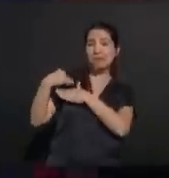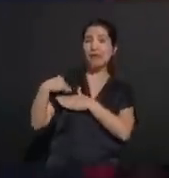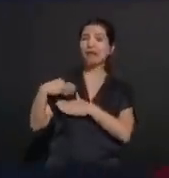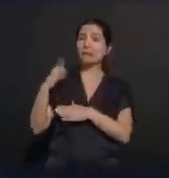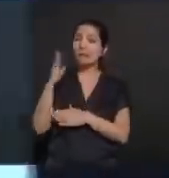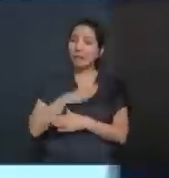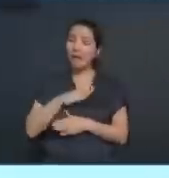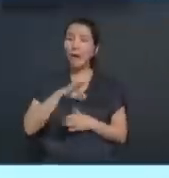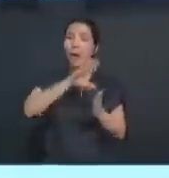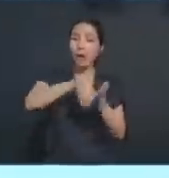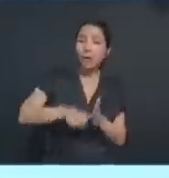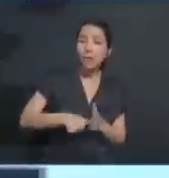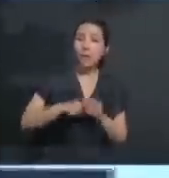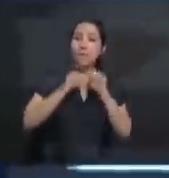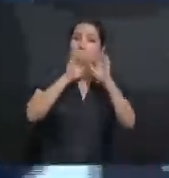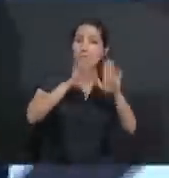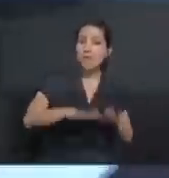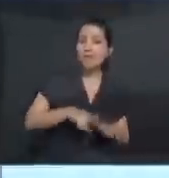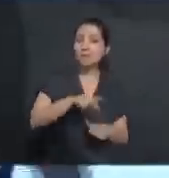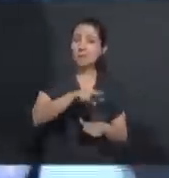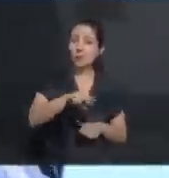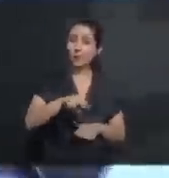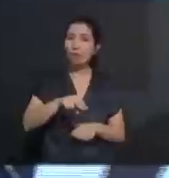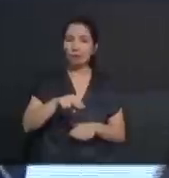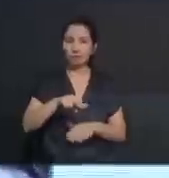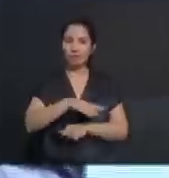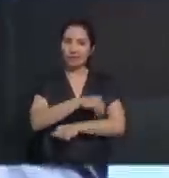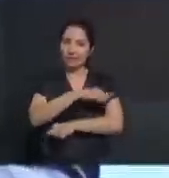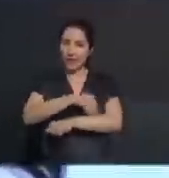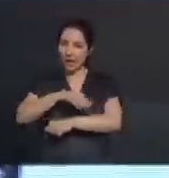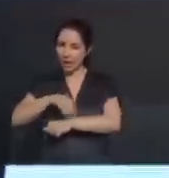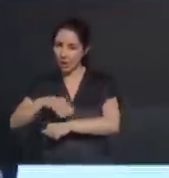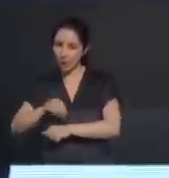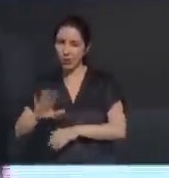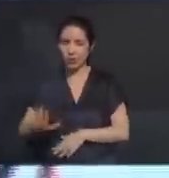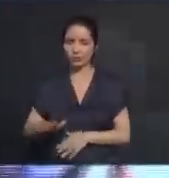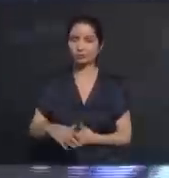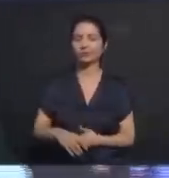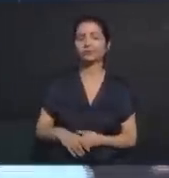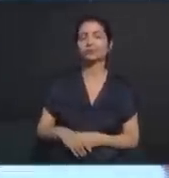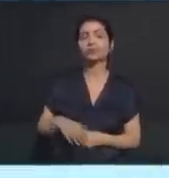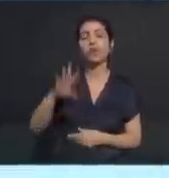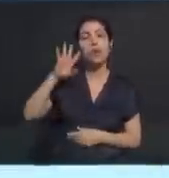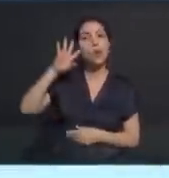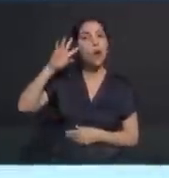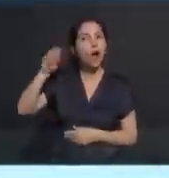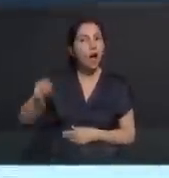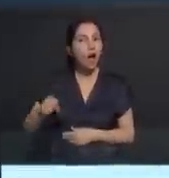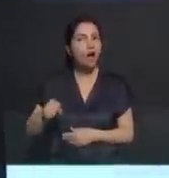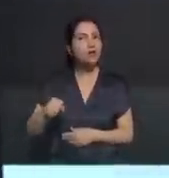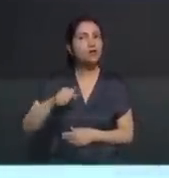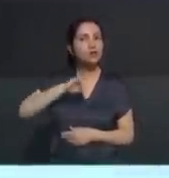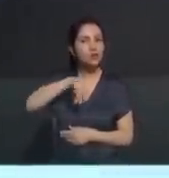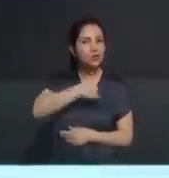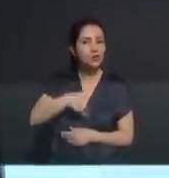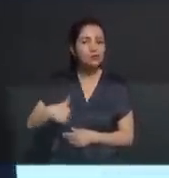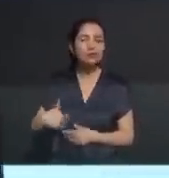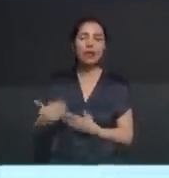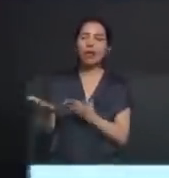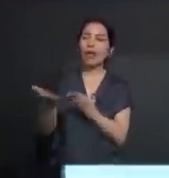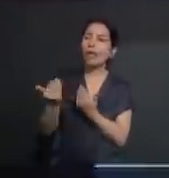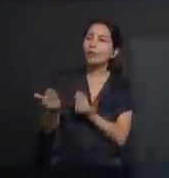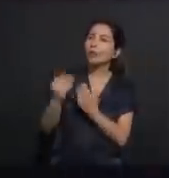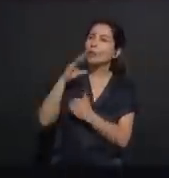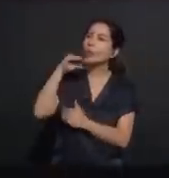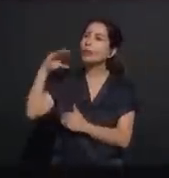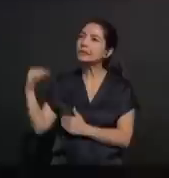a bênção do irmão. E eu acho, aqui já é viagem minha, tá? Eu acho que José um dia, adolescente, deitado na